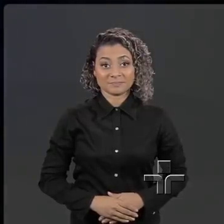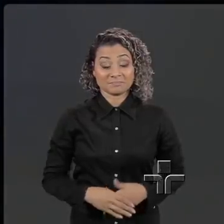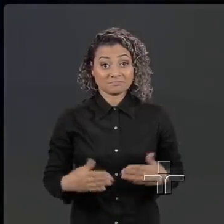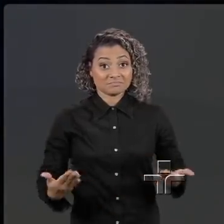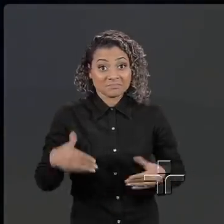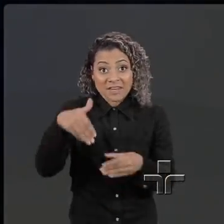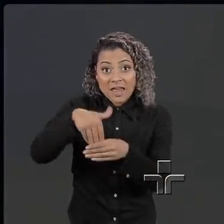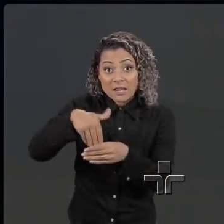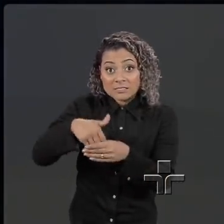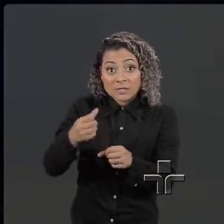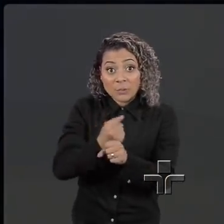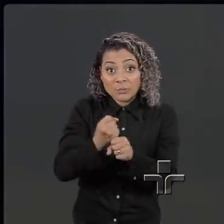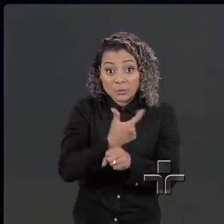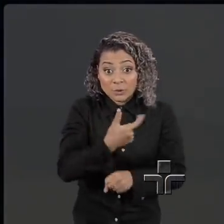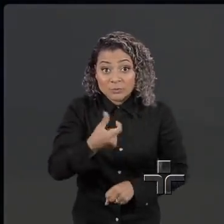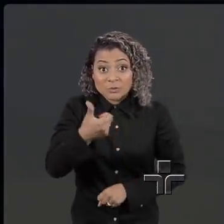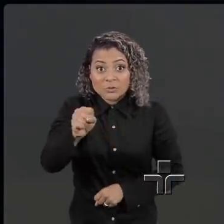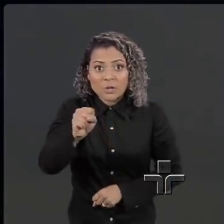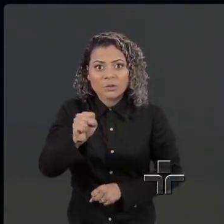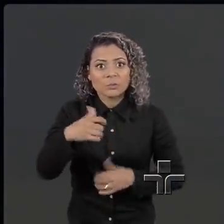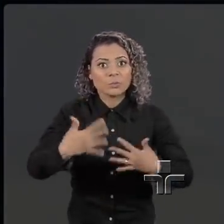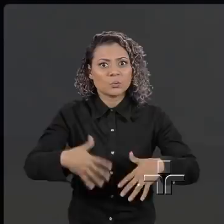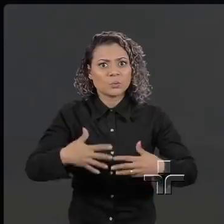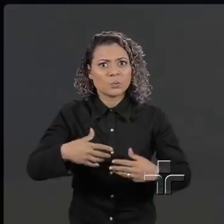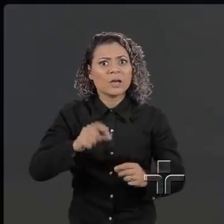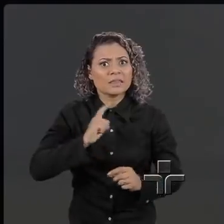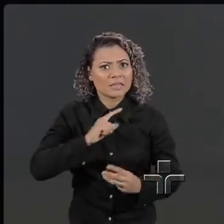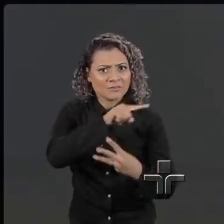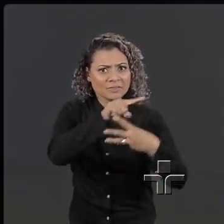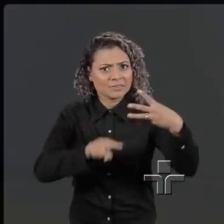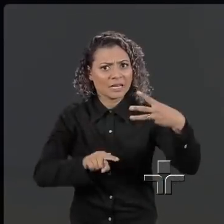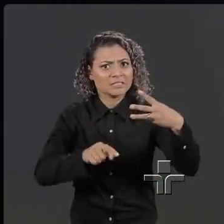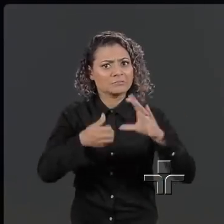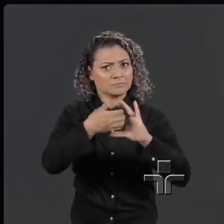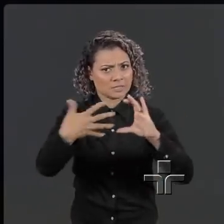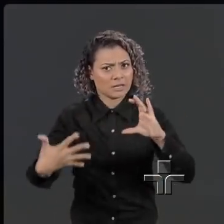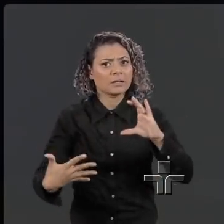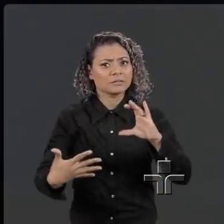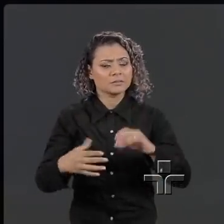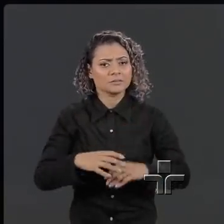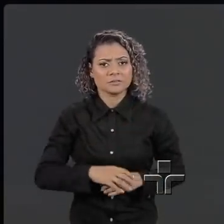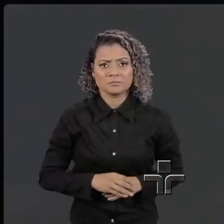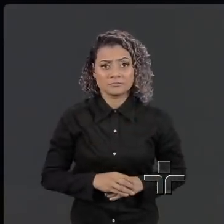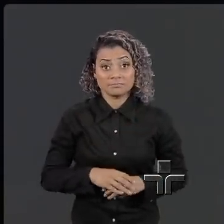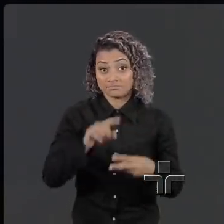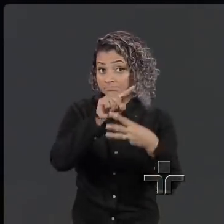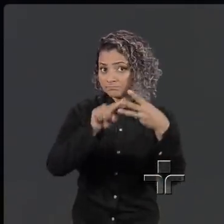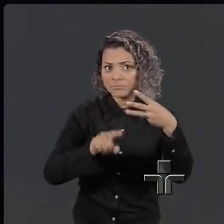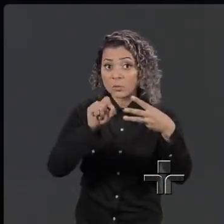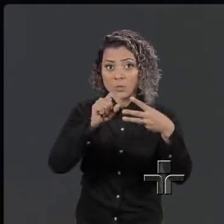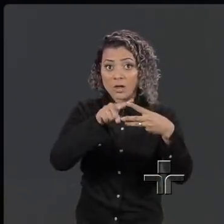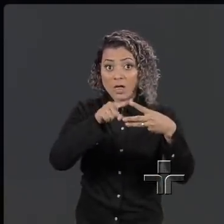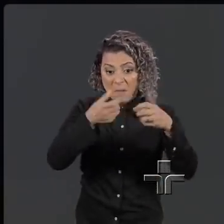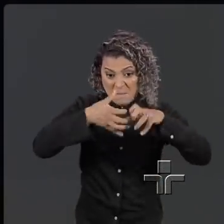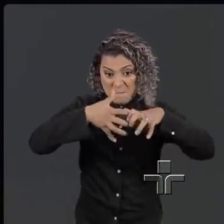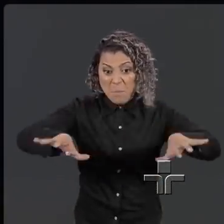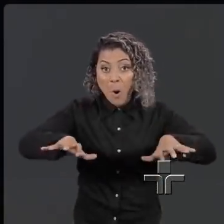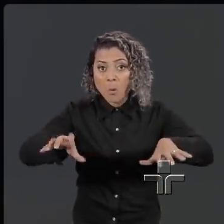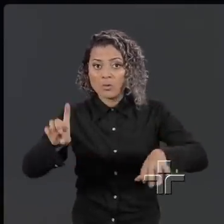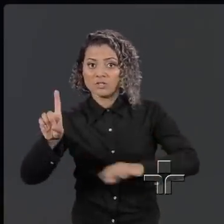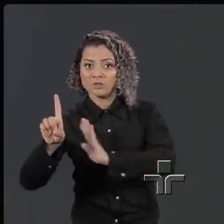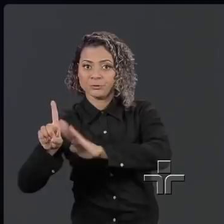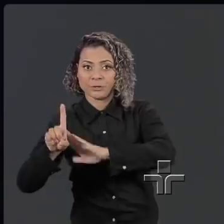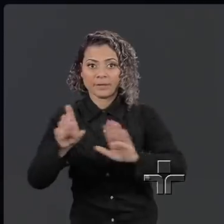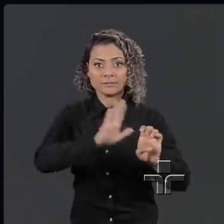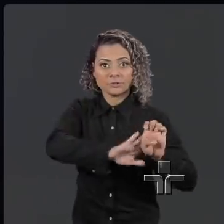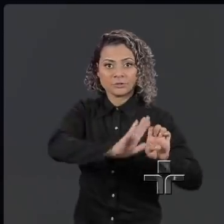As eleições deste ano foram marcadas por 3 importantes características: uma forte polarização entre direita e